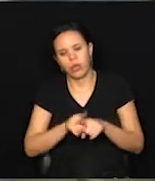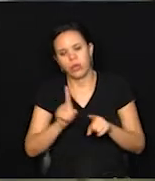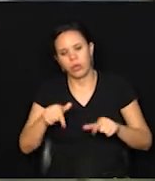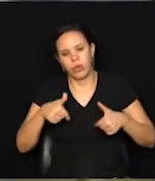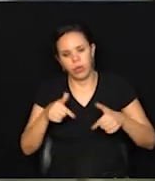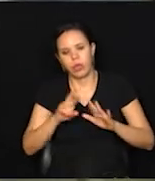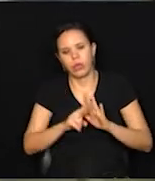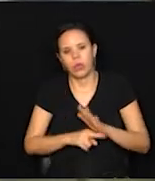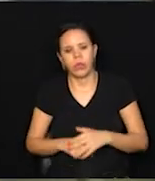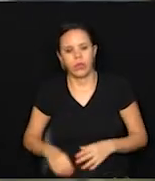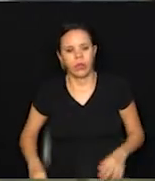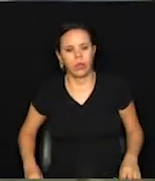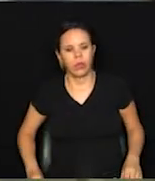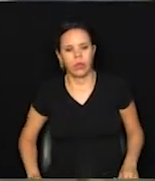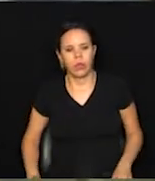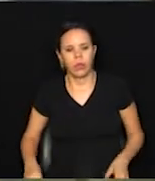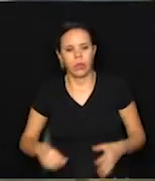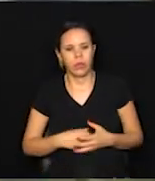medida